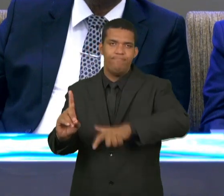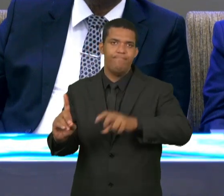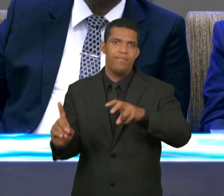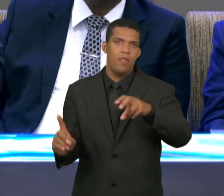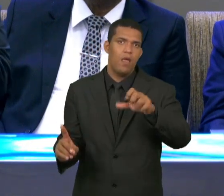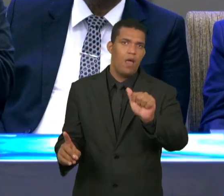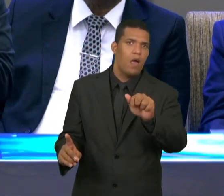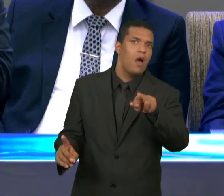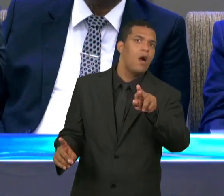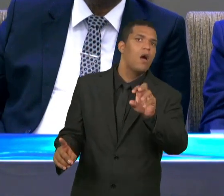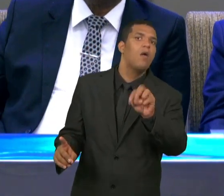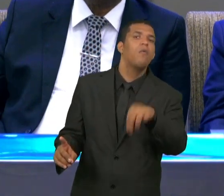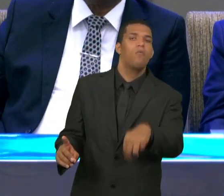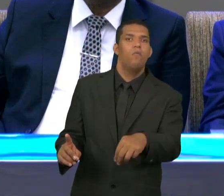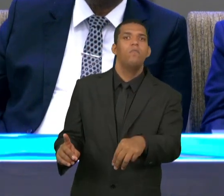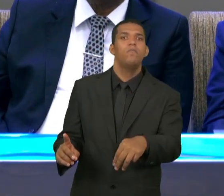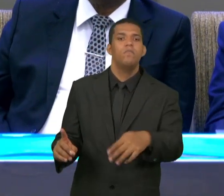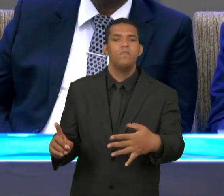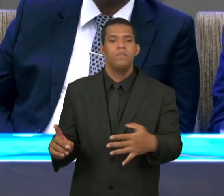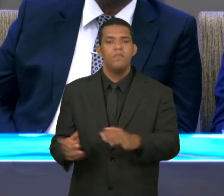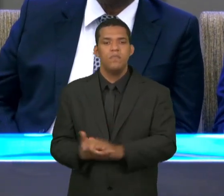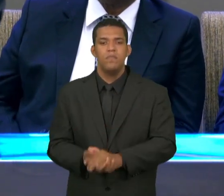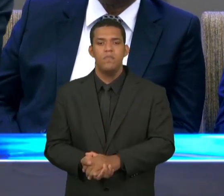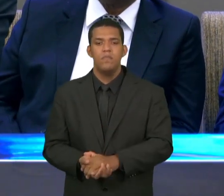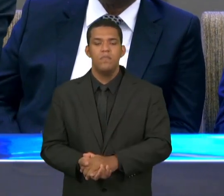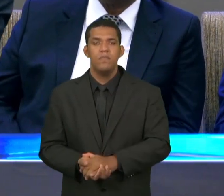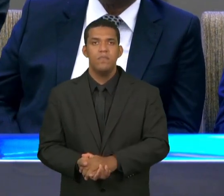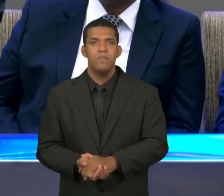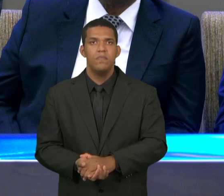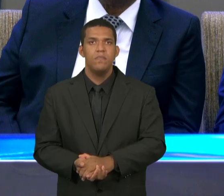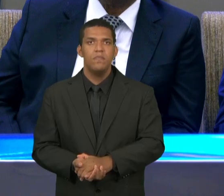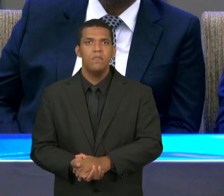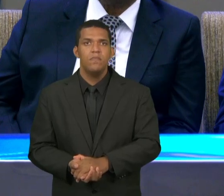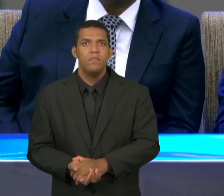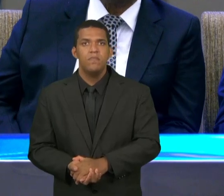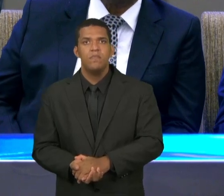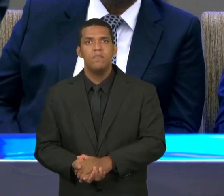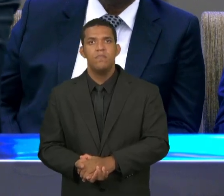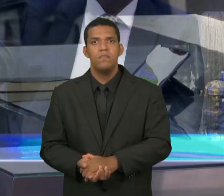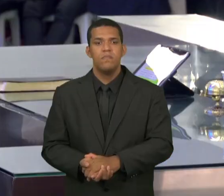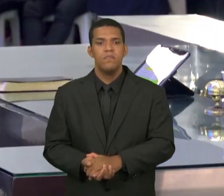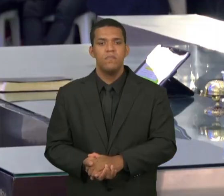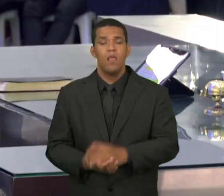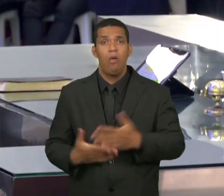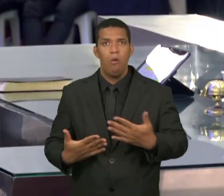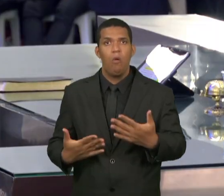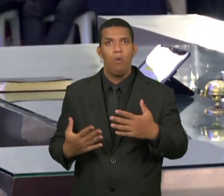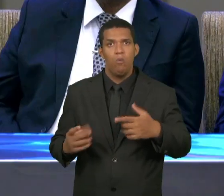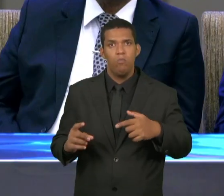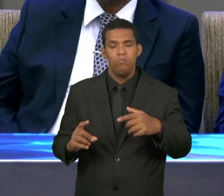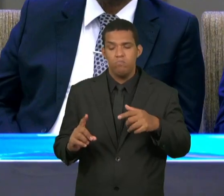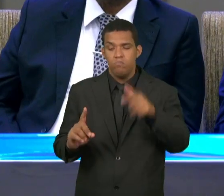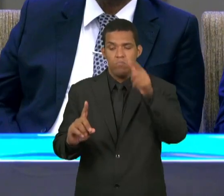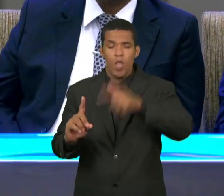que ele parecia, quando estava sozinho,